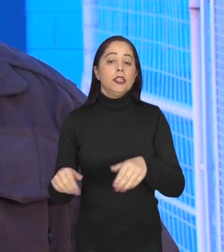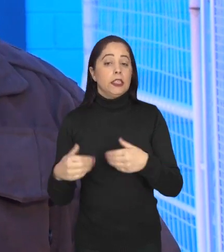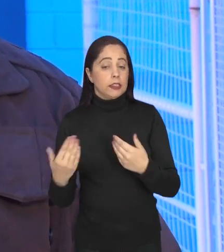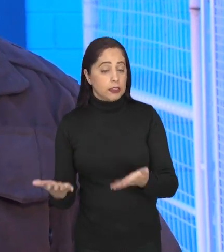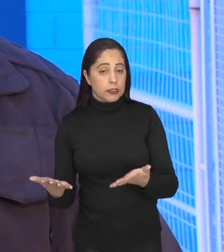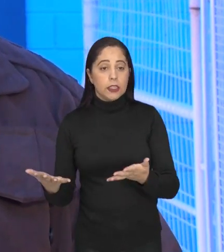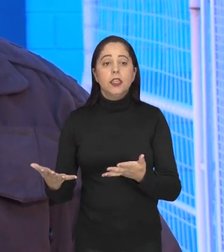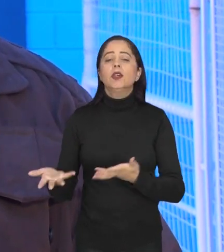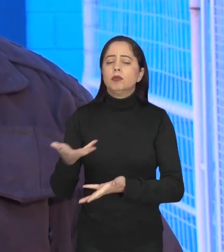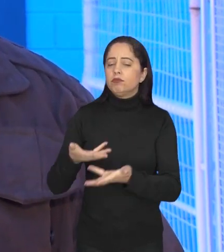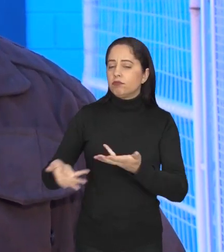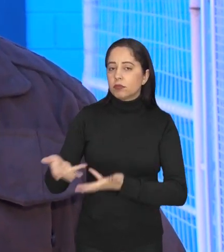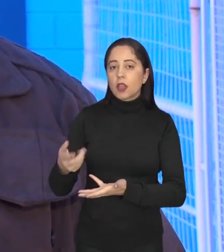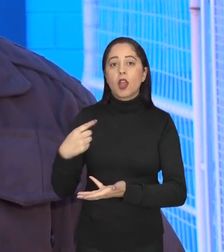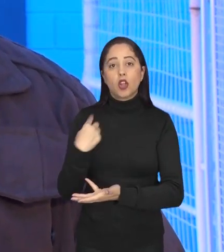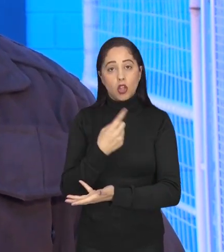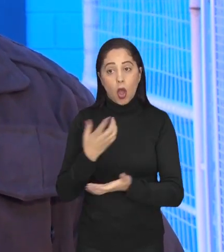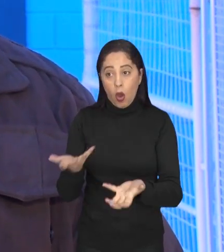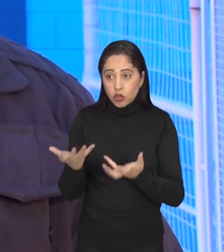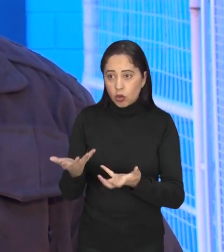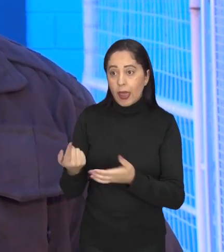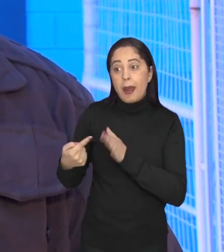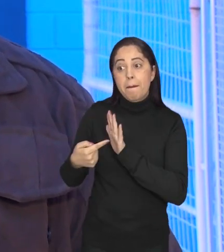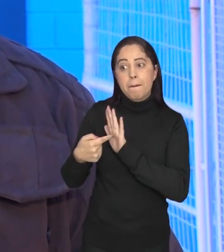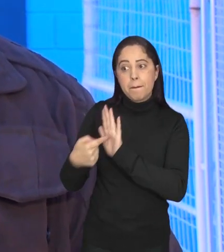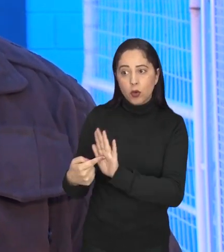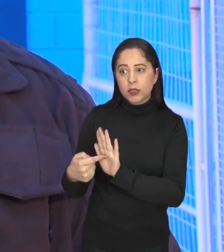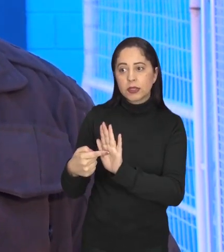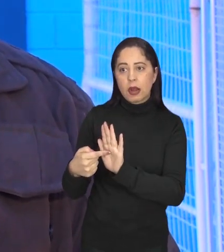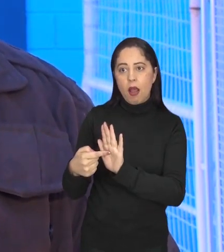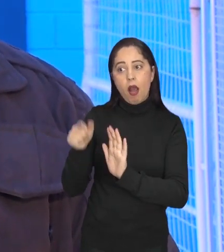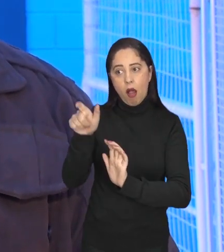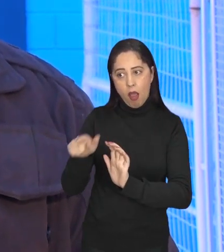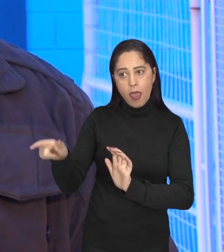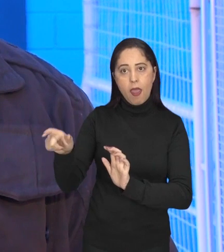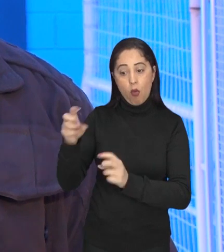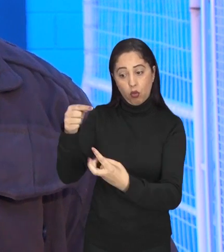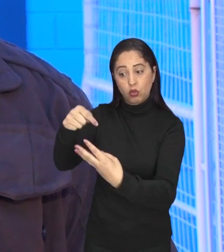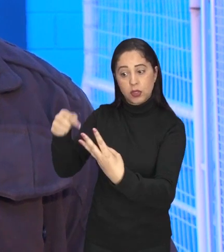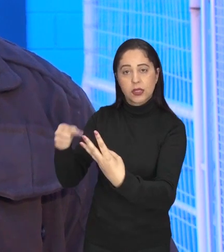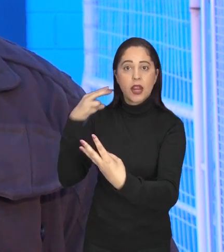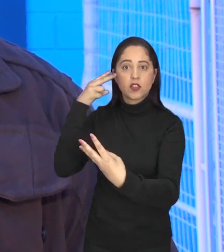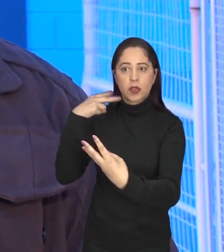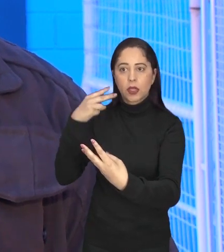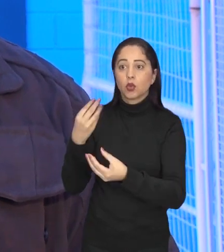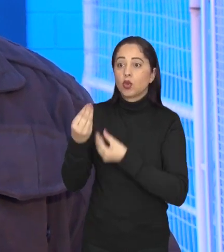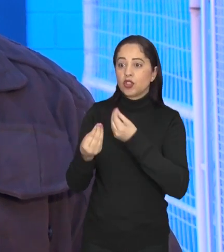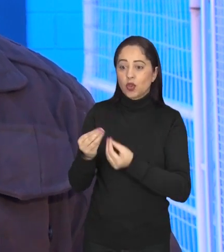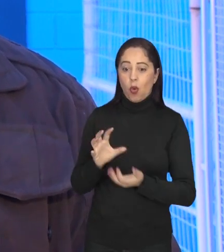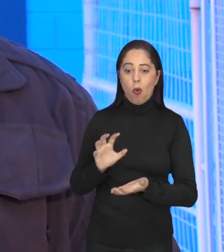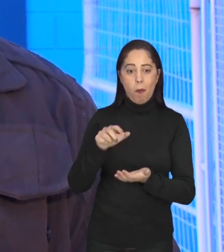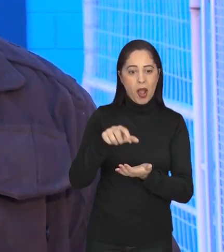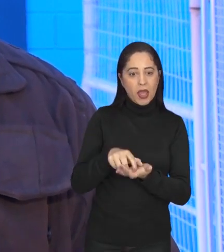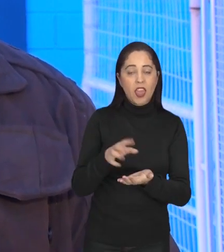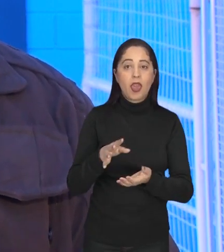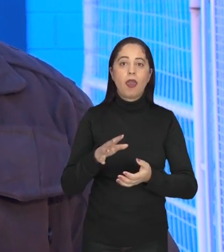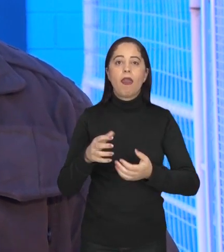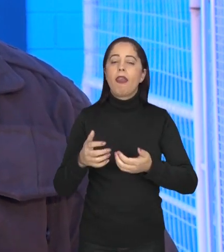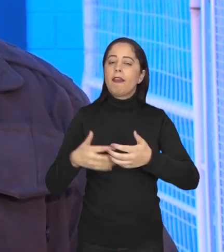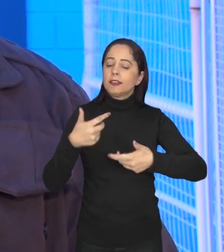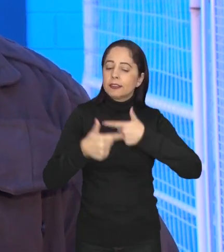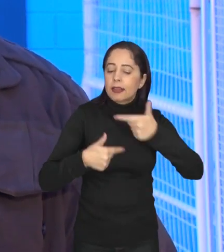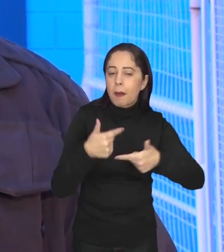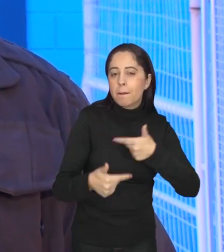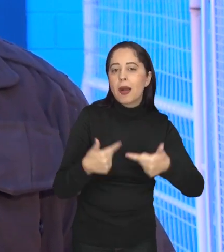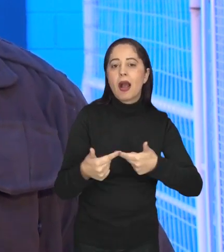interlocução com os munícipes. E a gente espera apresentar hoje para todos eles o nosso